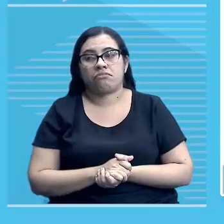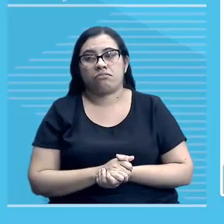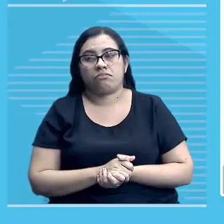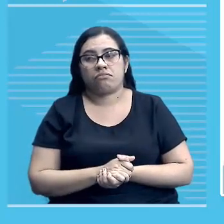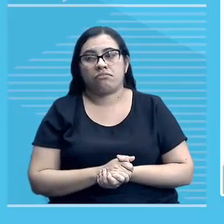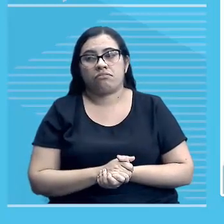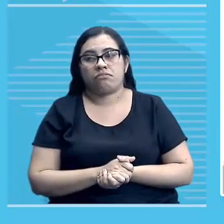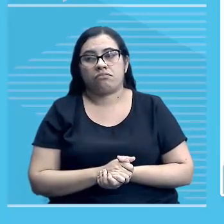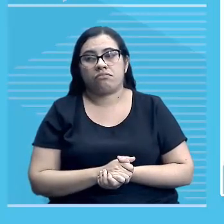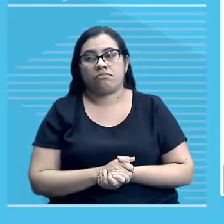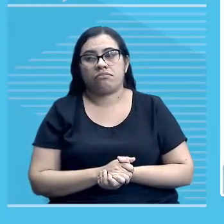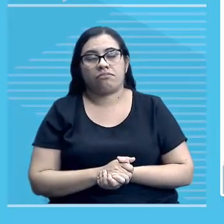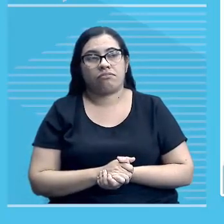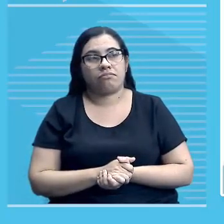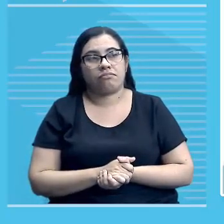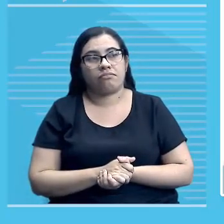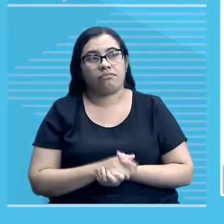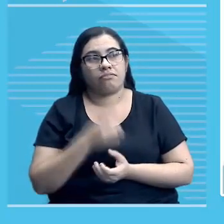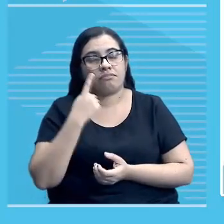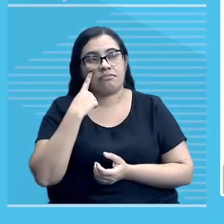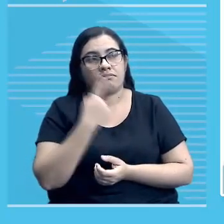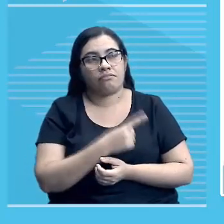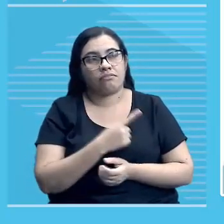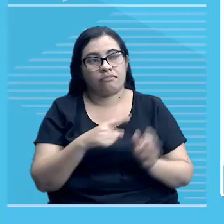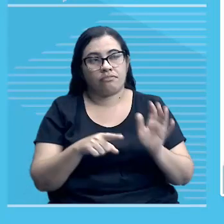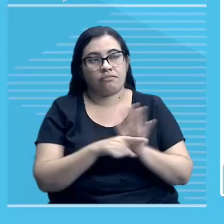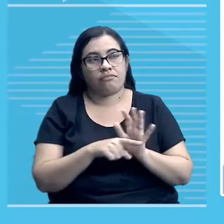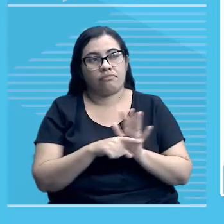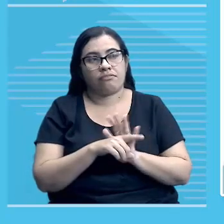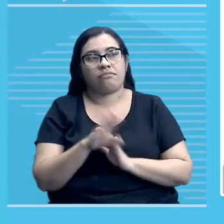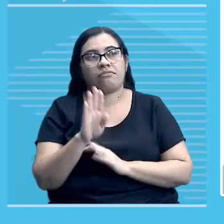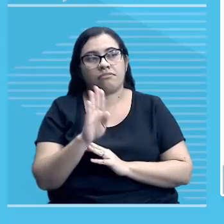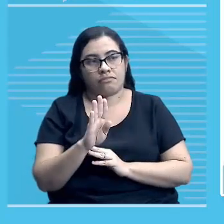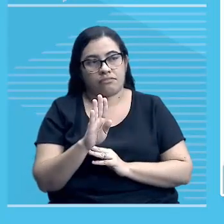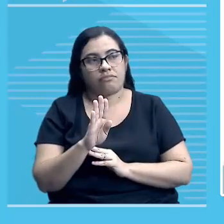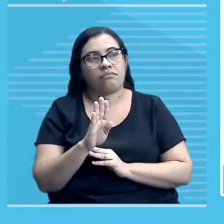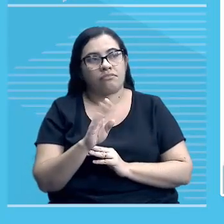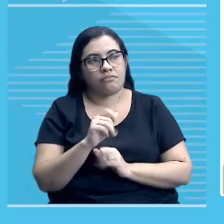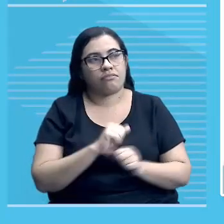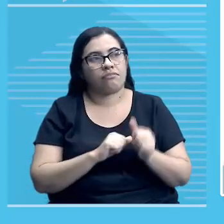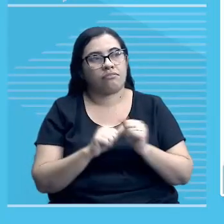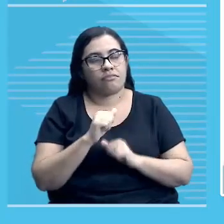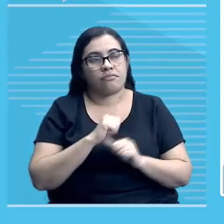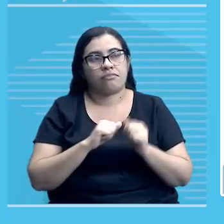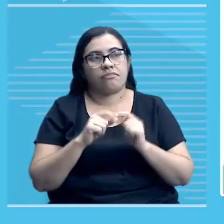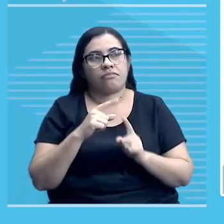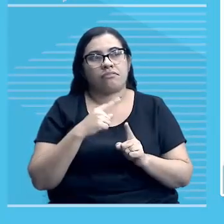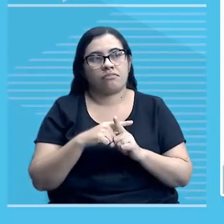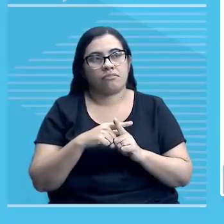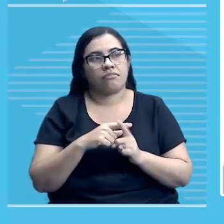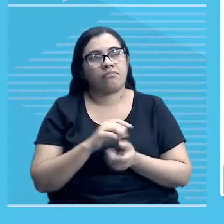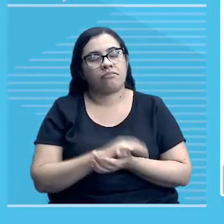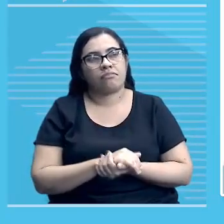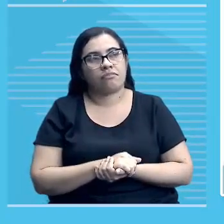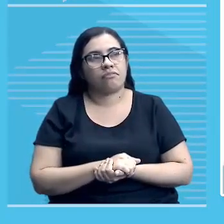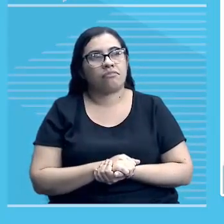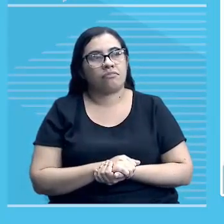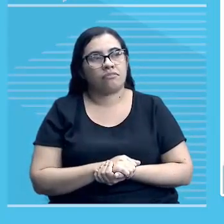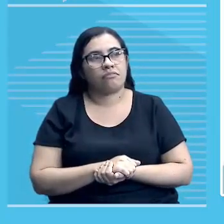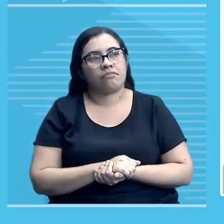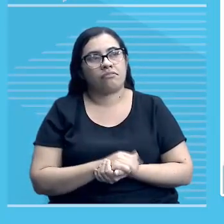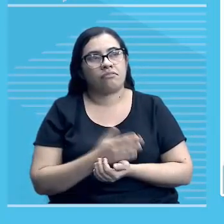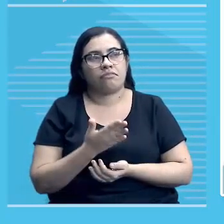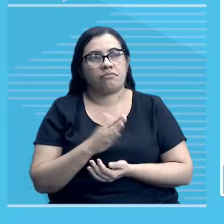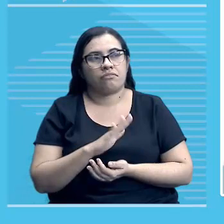Nós temos menos b. Vai ficar 5 positivo, mais ou menos a raiz de delta, que é o